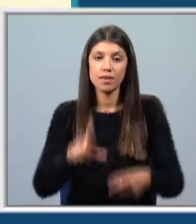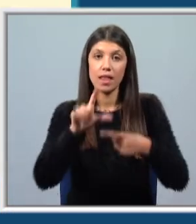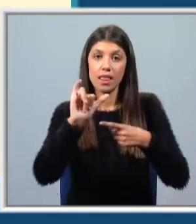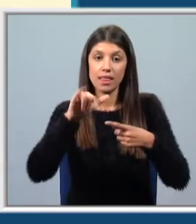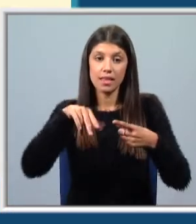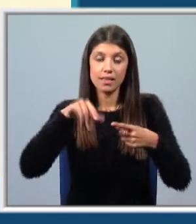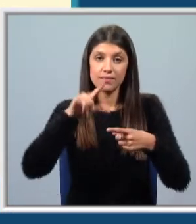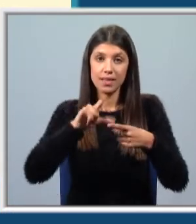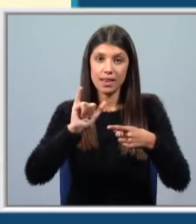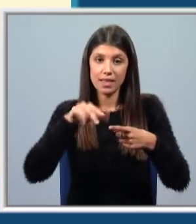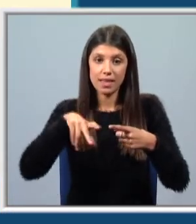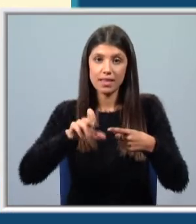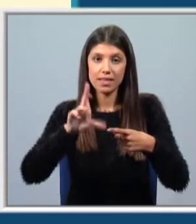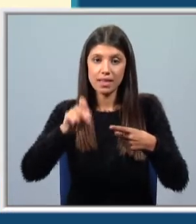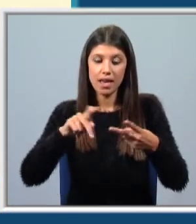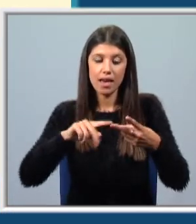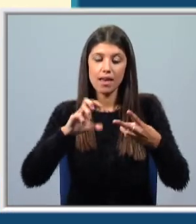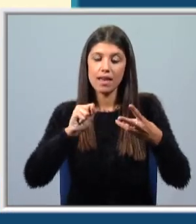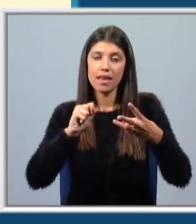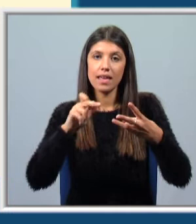Li, nha, ga.